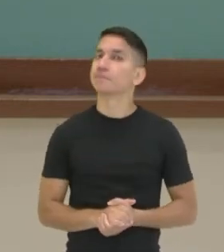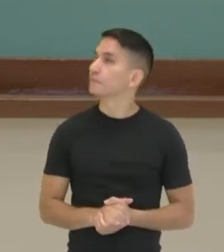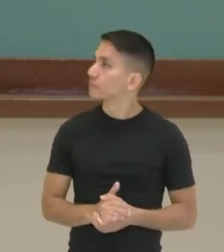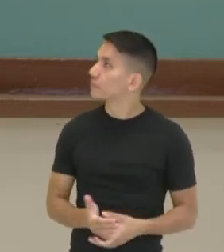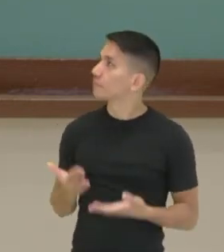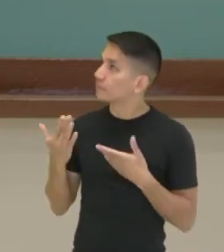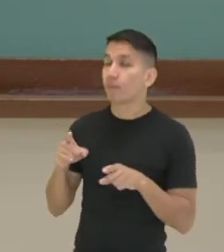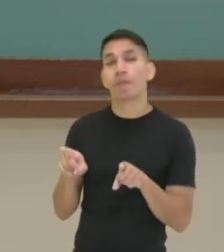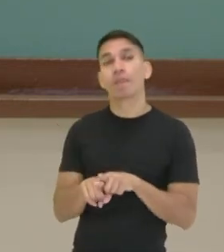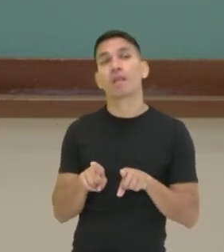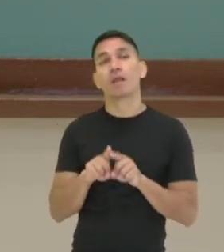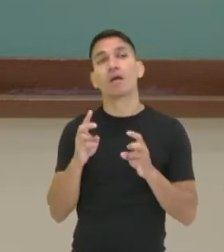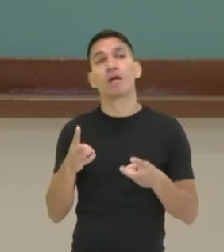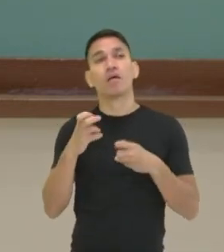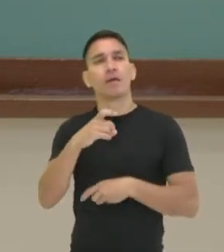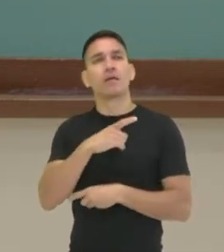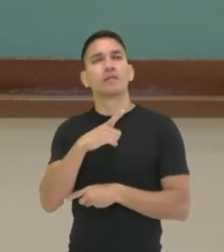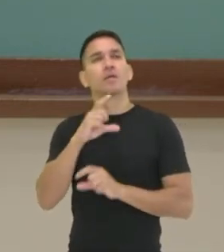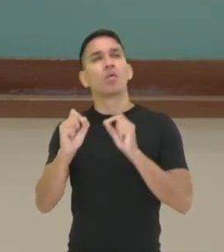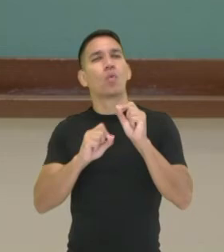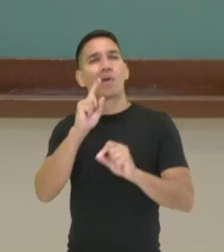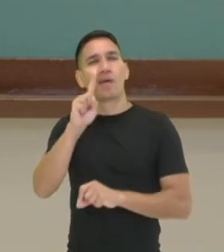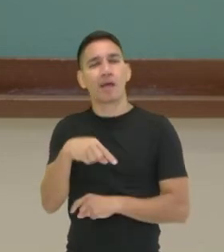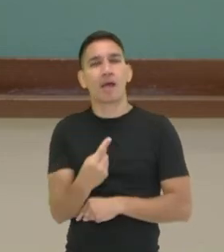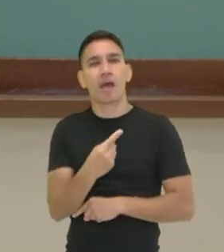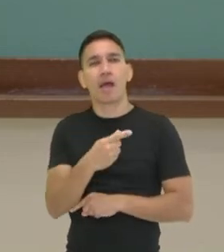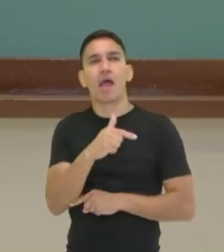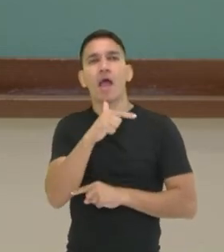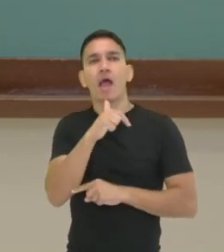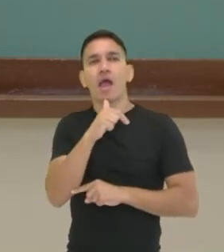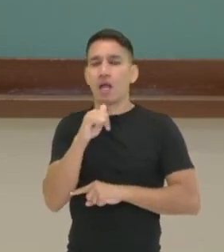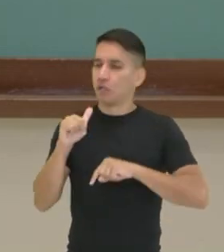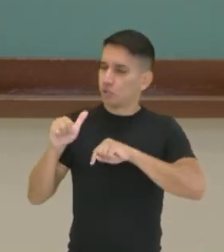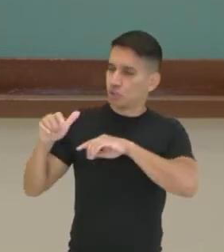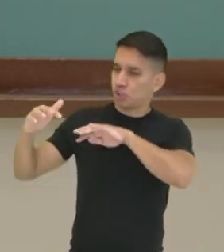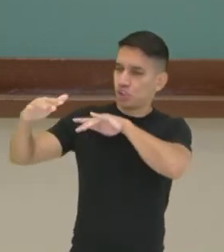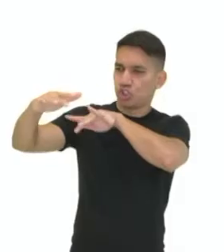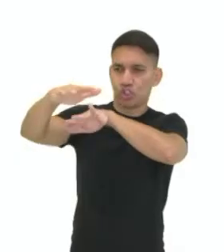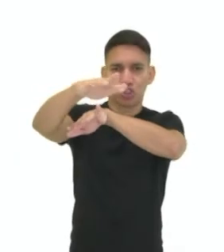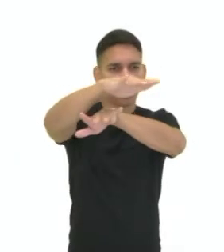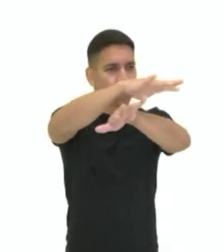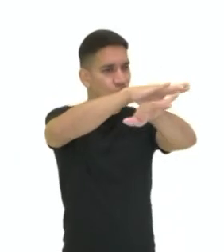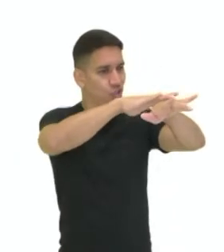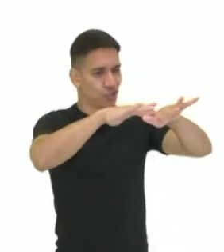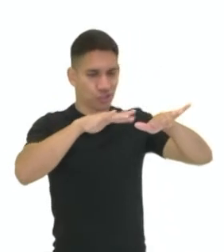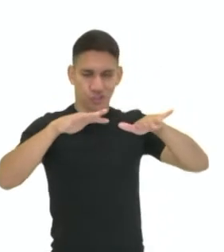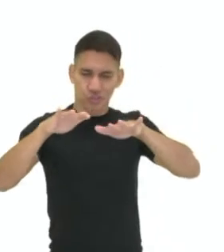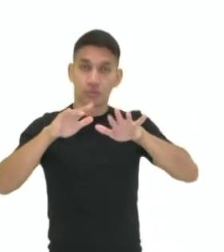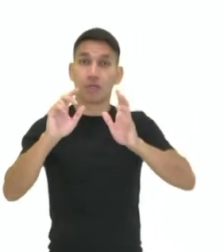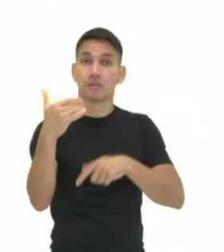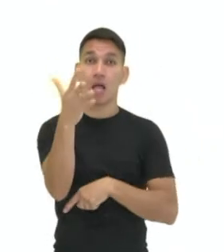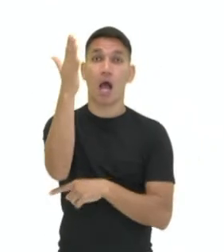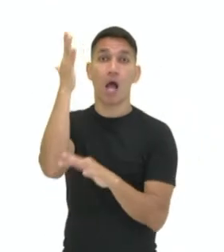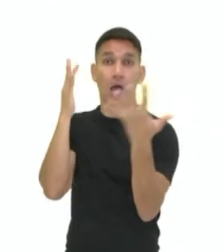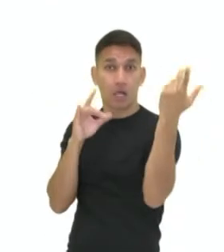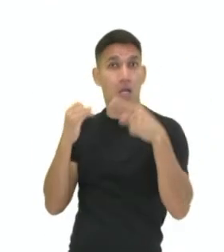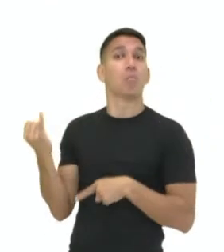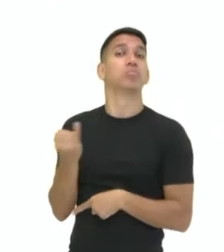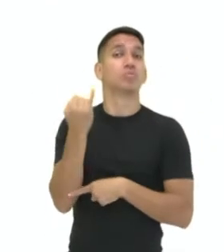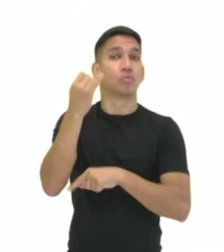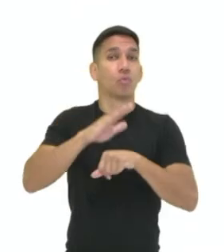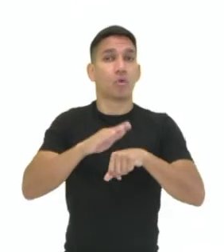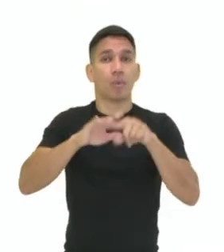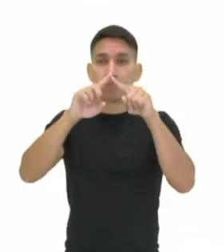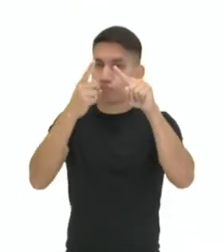também a chamada teoria dos rios aéreos, tá? E bomba biótica. As florestas são importantes no ciclo da água, especificamente